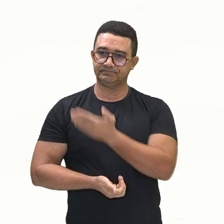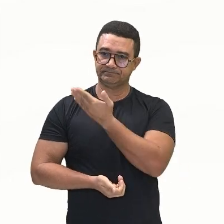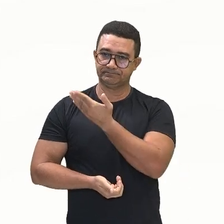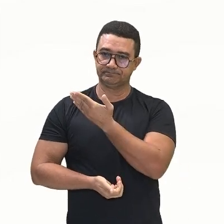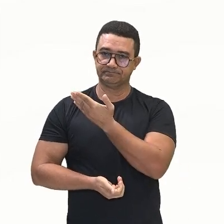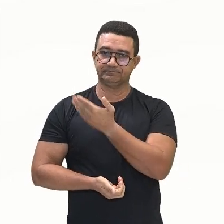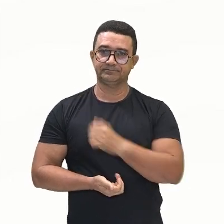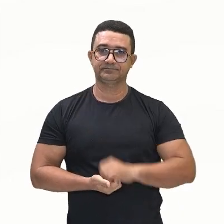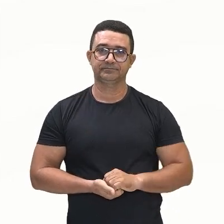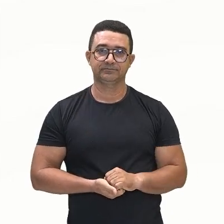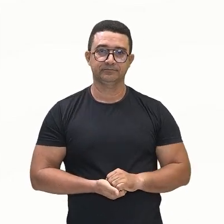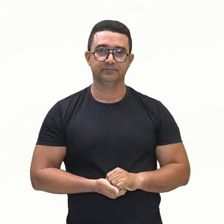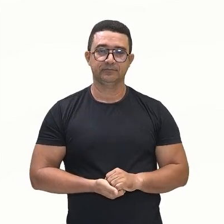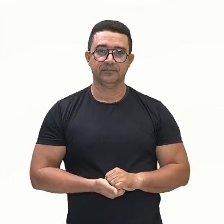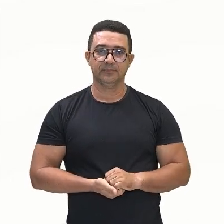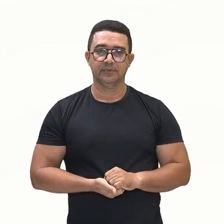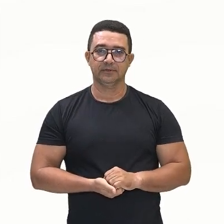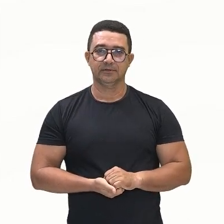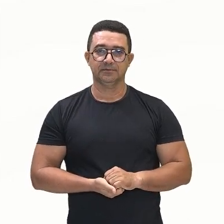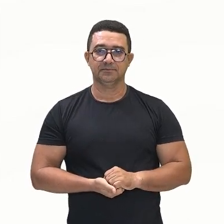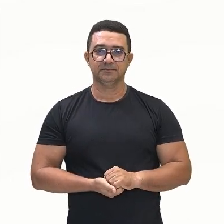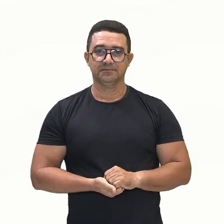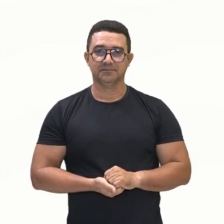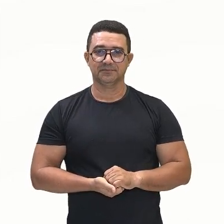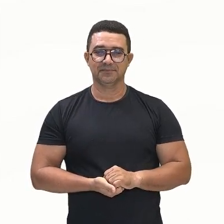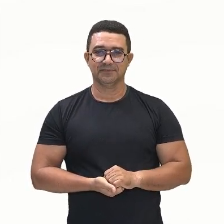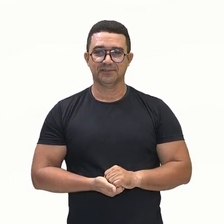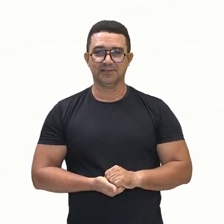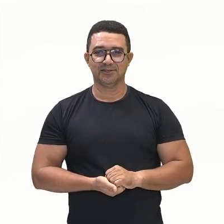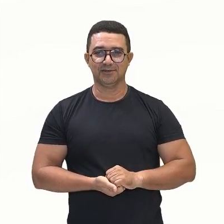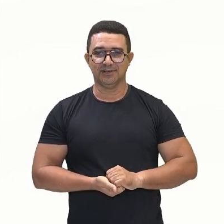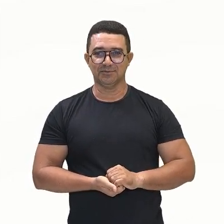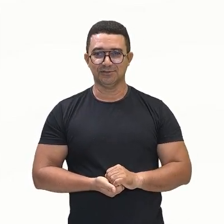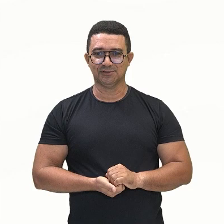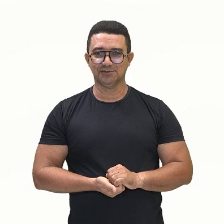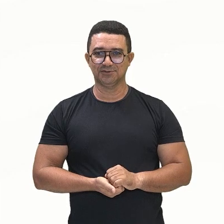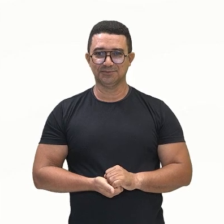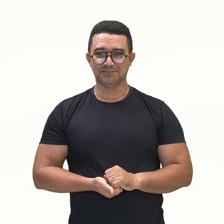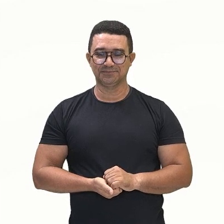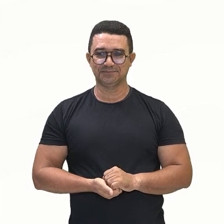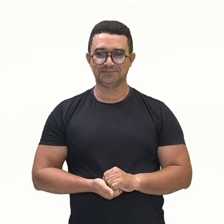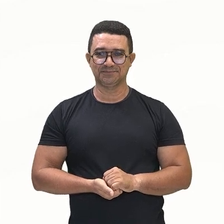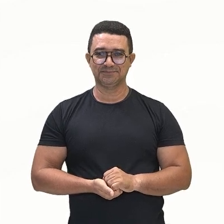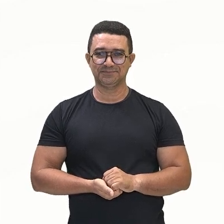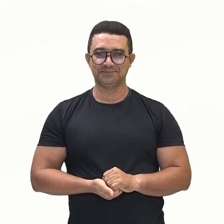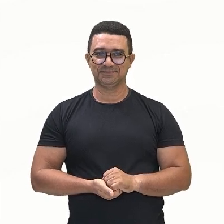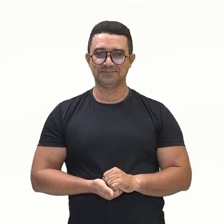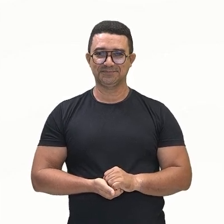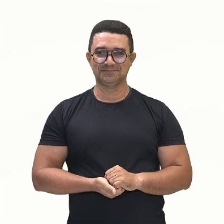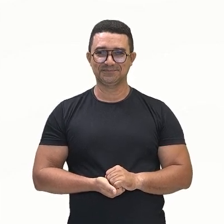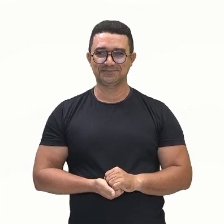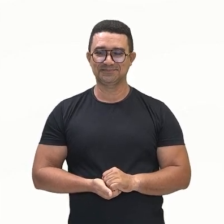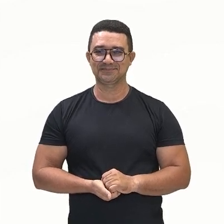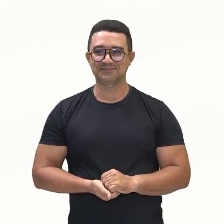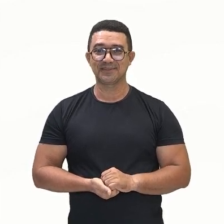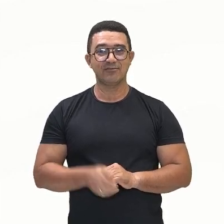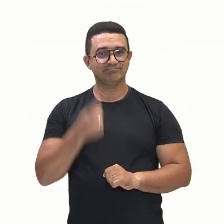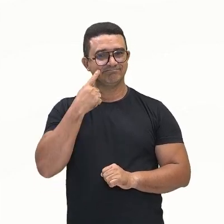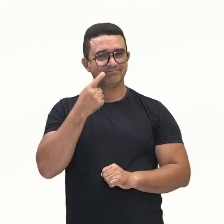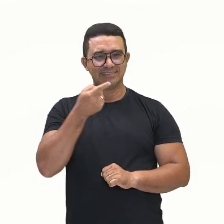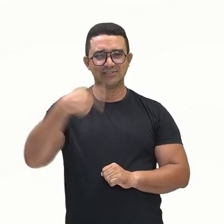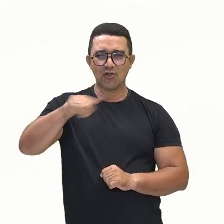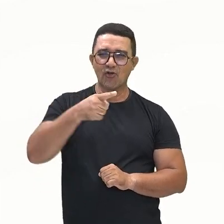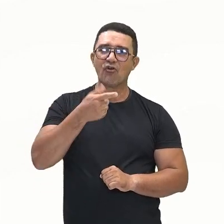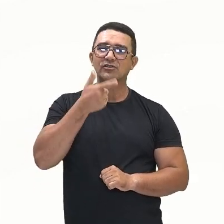para vocês essas unidades administrativas. Acredito que vocês já conseguem identificar